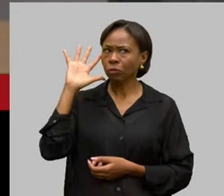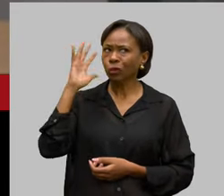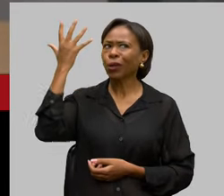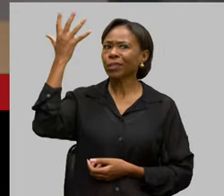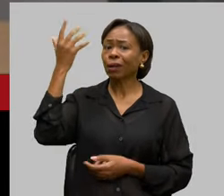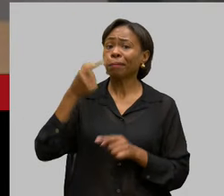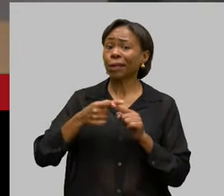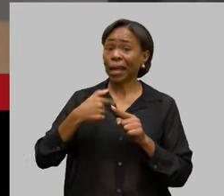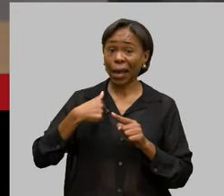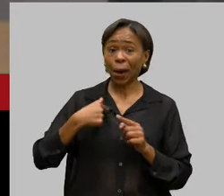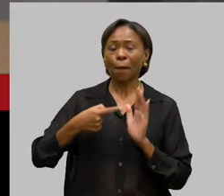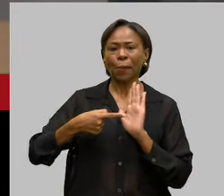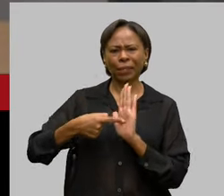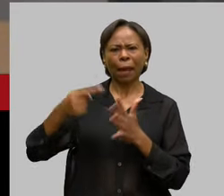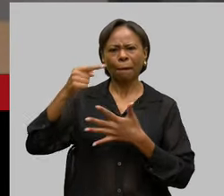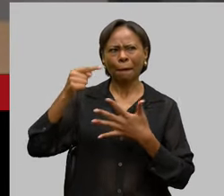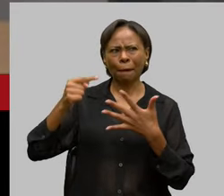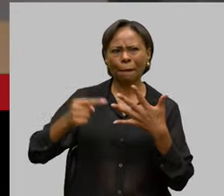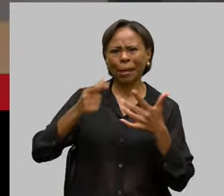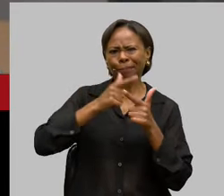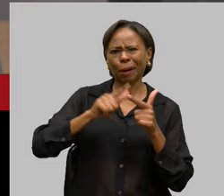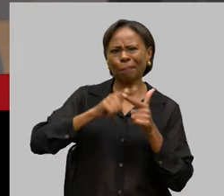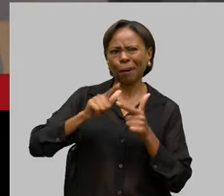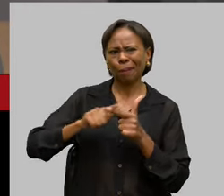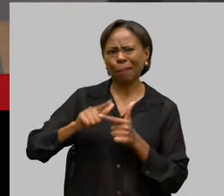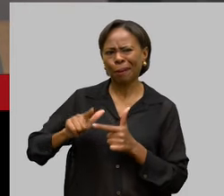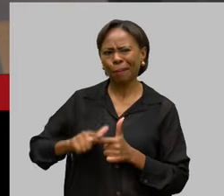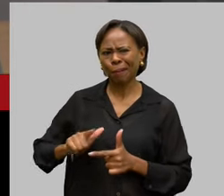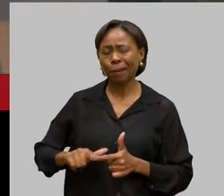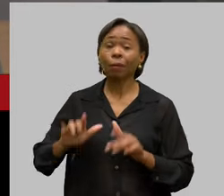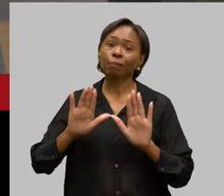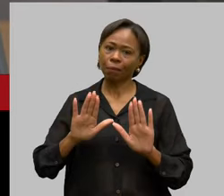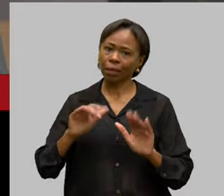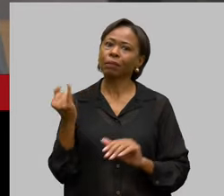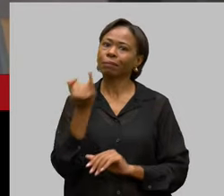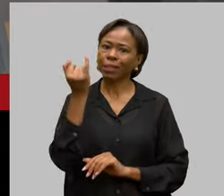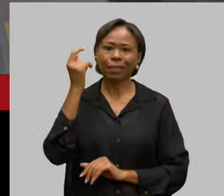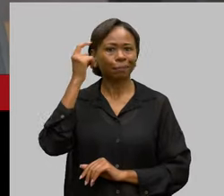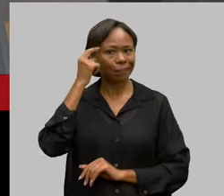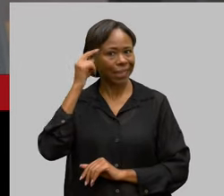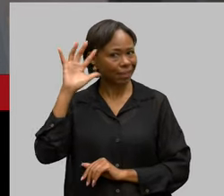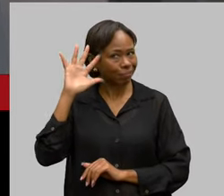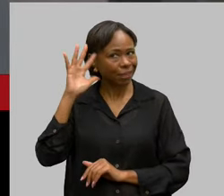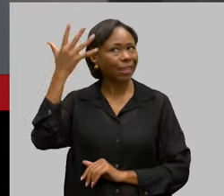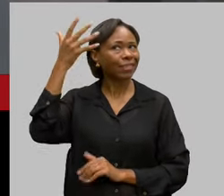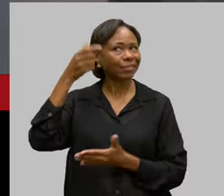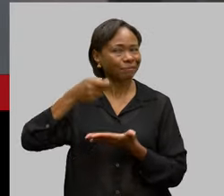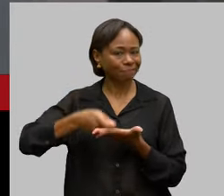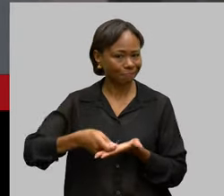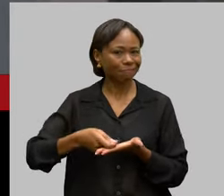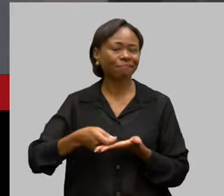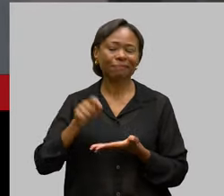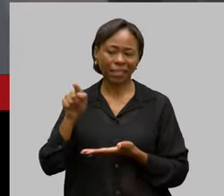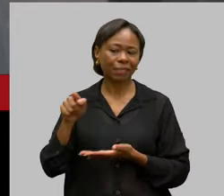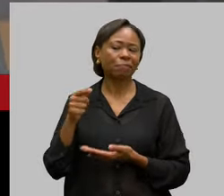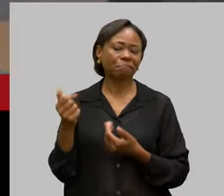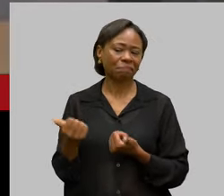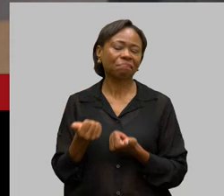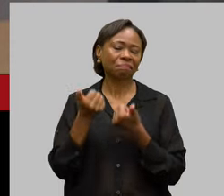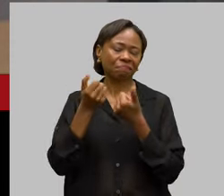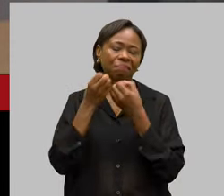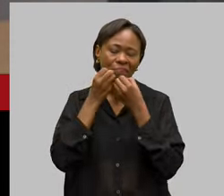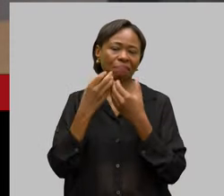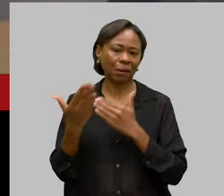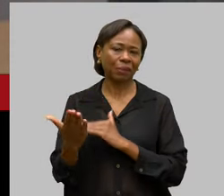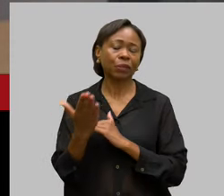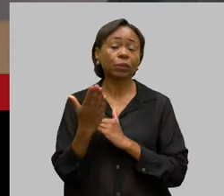dificuldades e os problemas é sempre importante pensar no que há de se fazer então acho que foi uma uma excelente colaboração parabenizo e